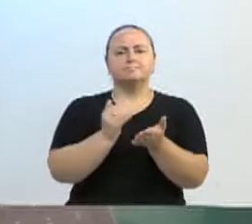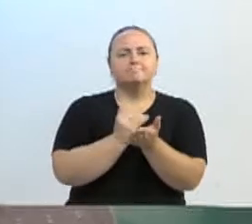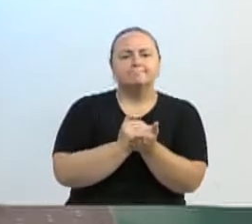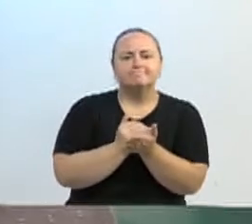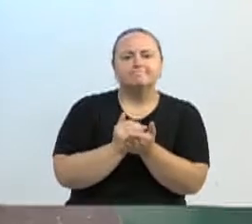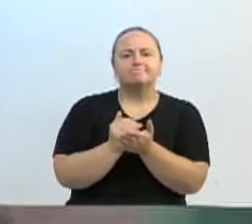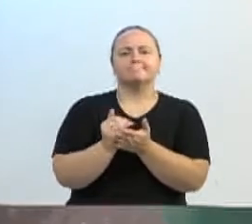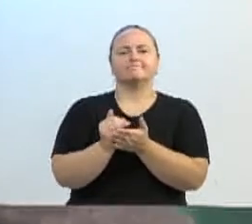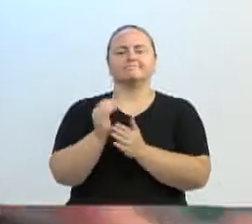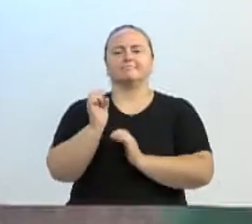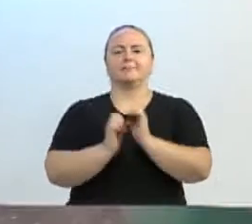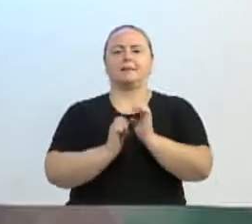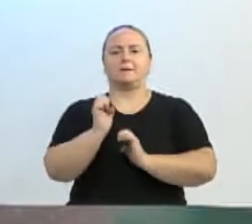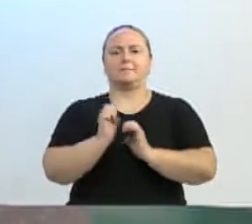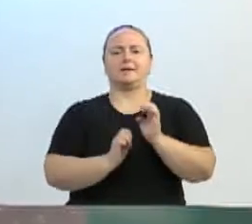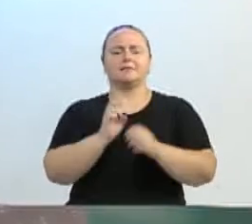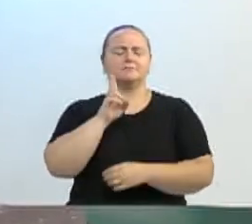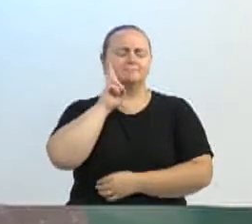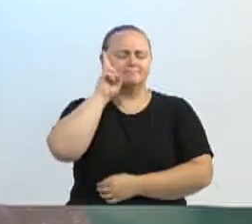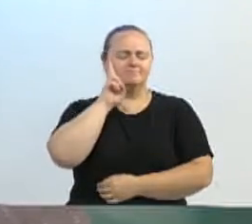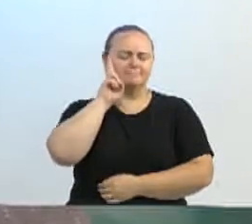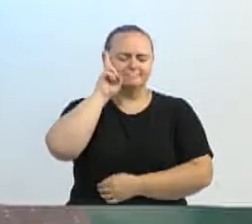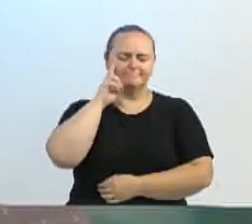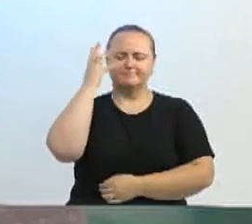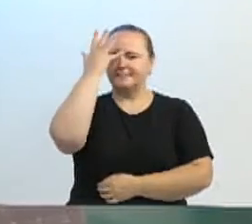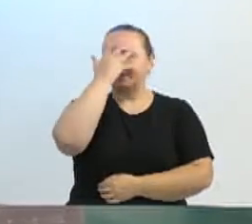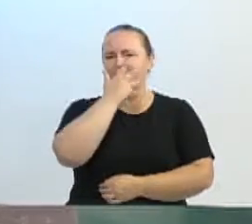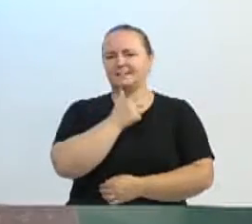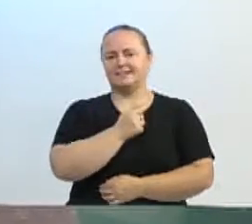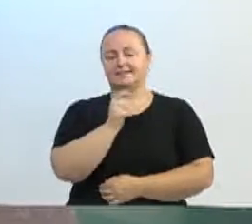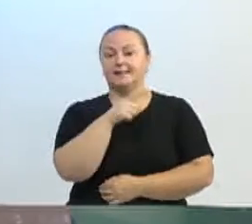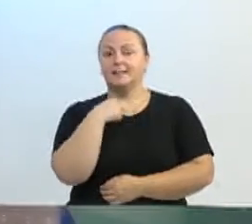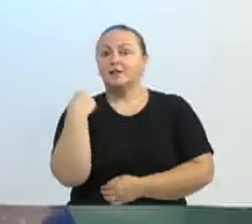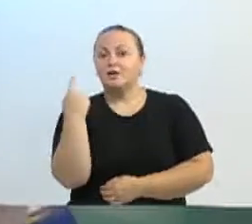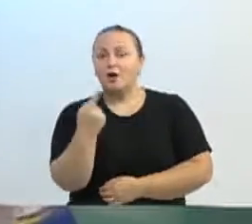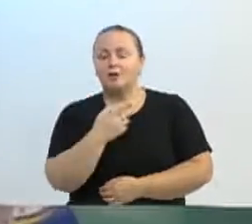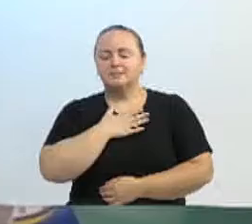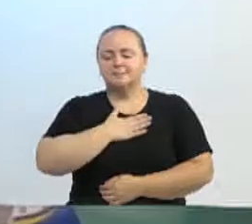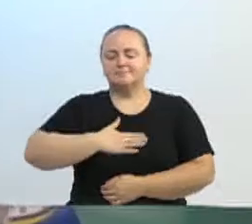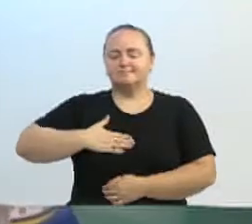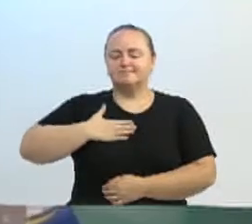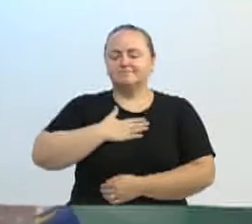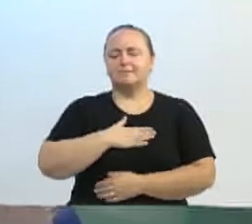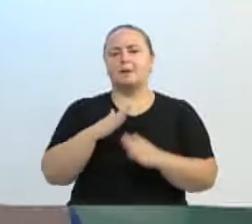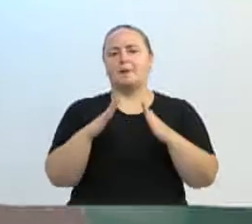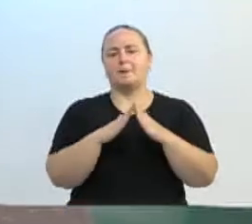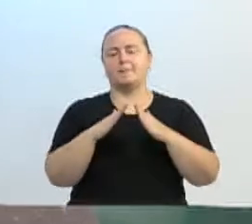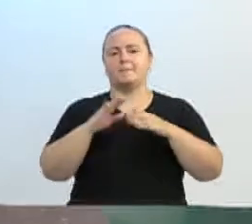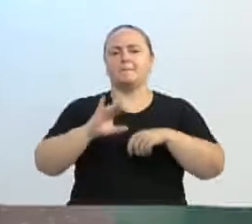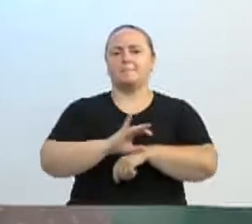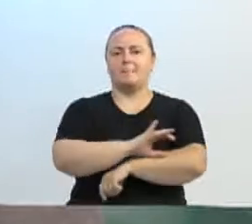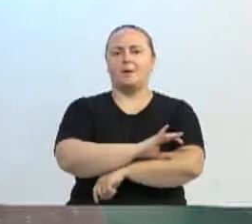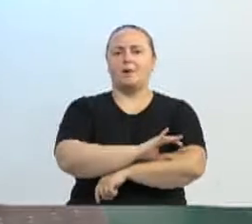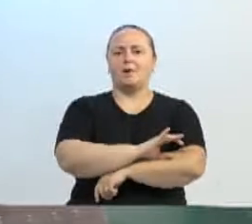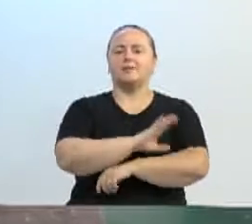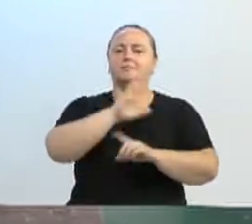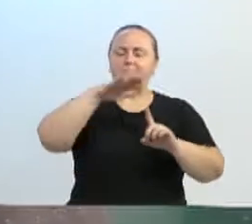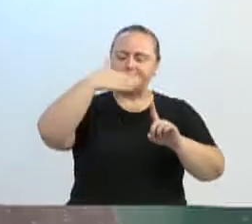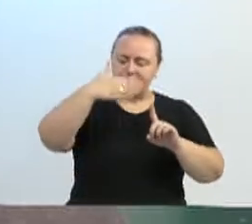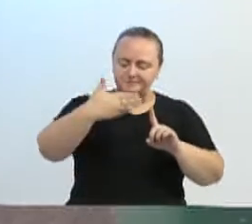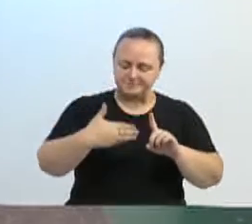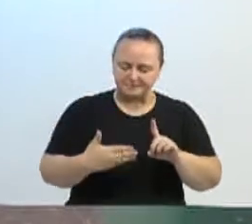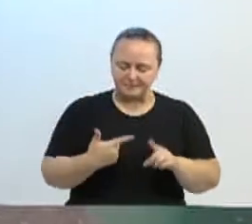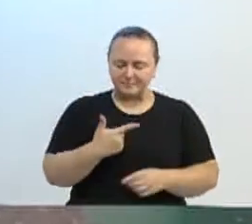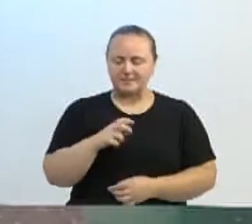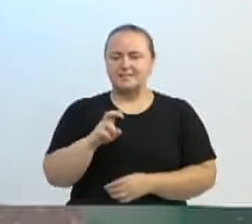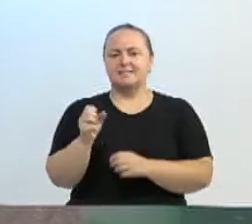empresa, para a gente aqui na região de Itoupava Central, é um prazer muito grande poder estar aqui presente e homenagear 25 anos de história.